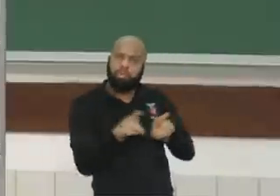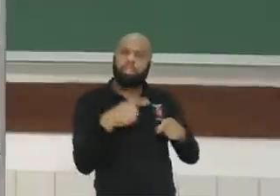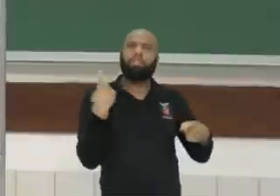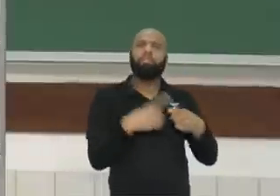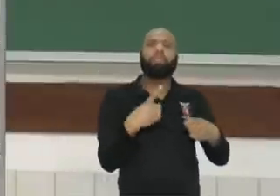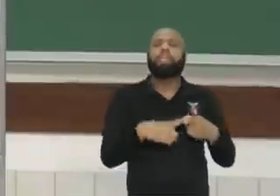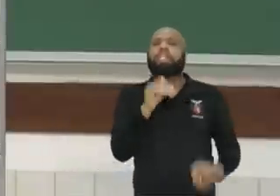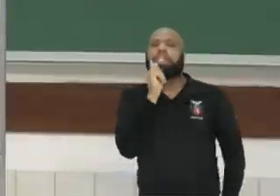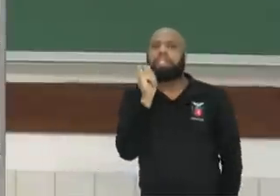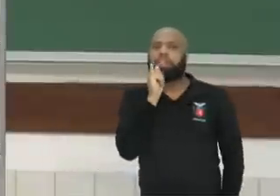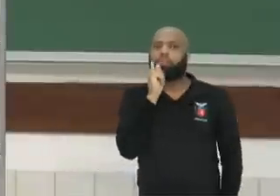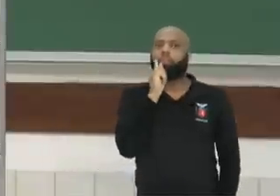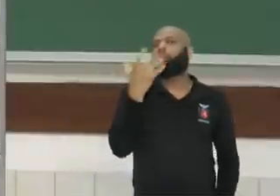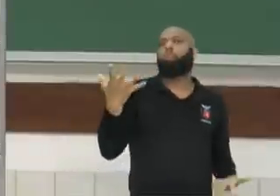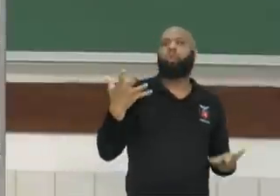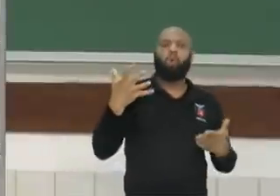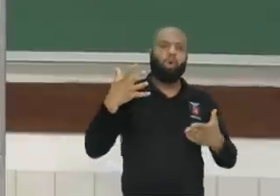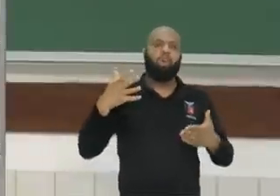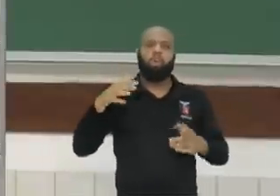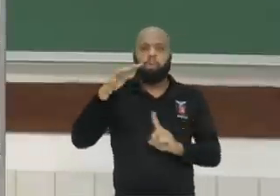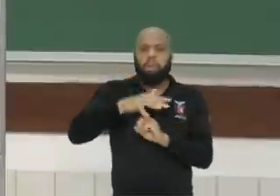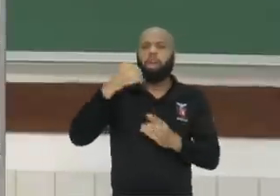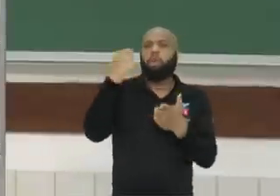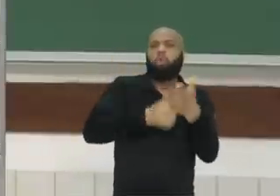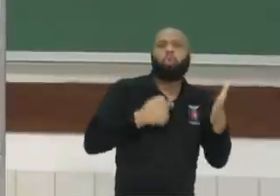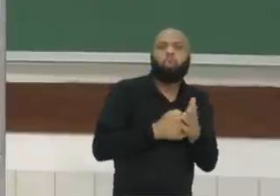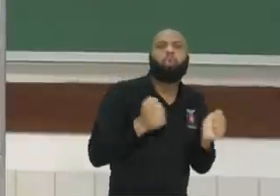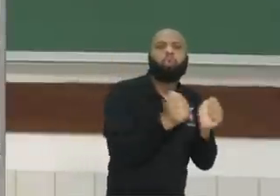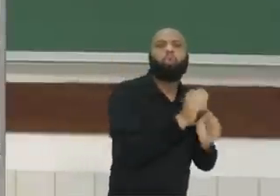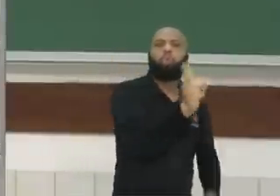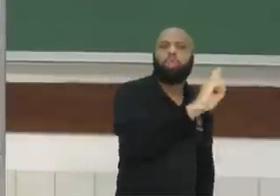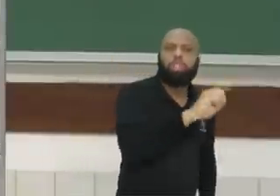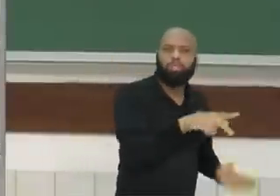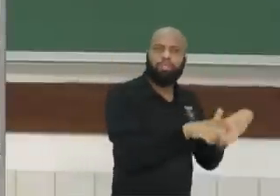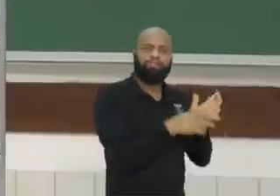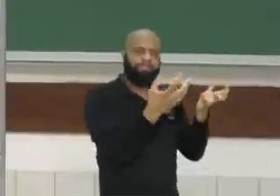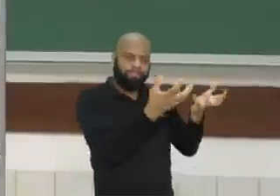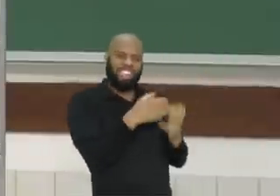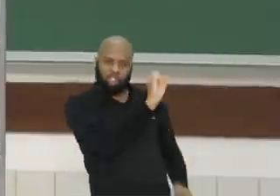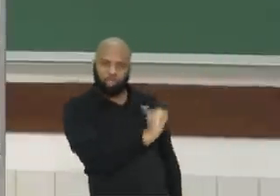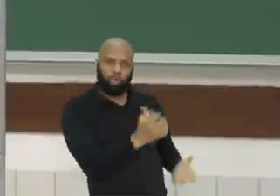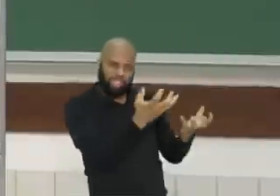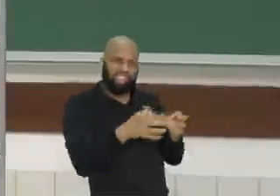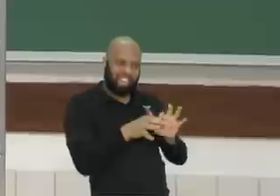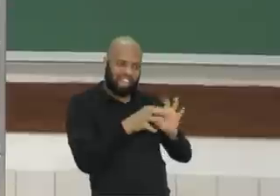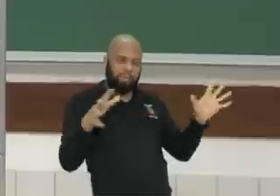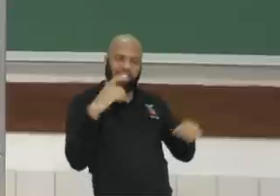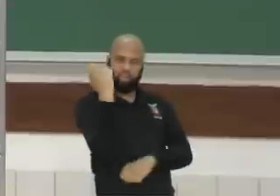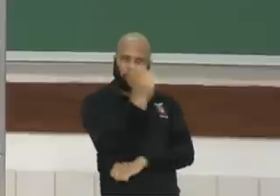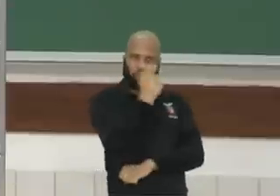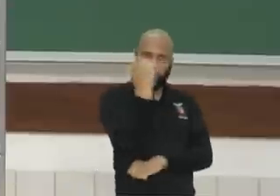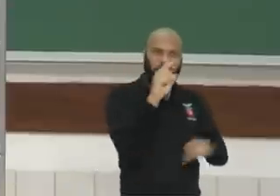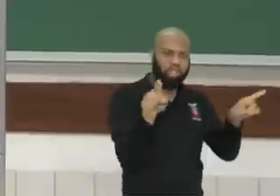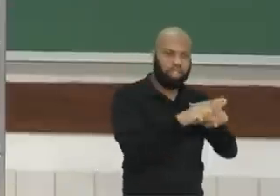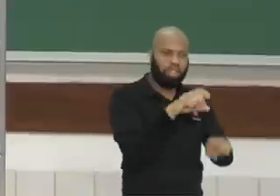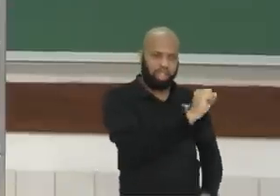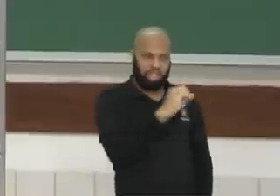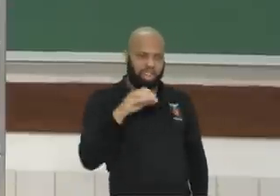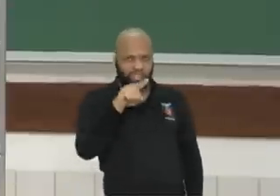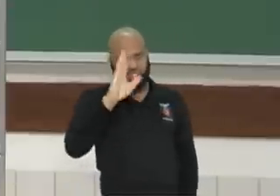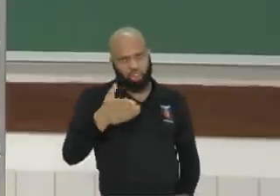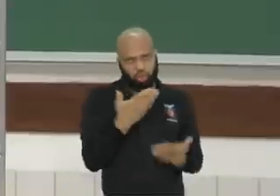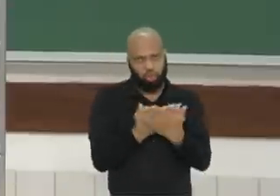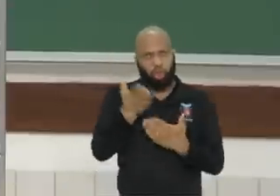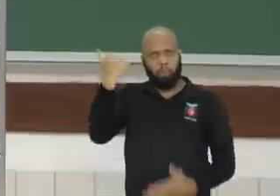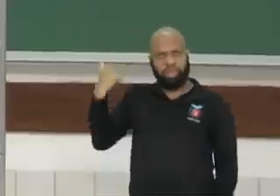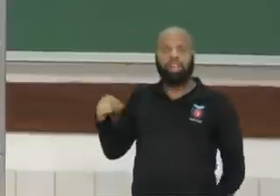Paraná não lutou a favor da Guerra da Farroupilha, que queria emancipar o Rio Grande do Sul, Santa Catarina, como vocês viram